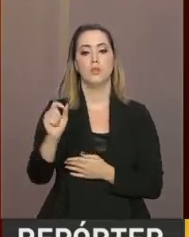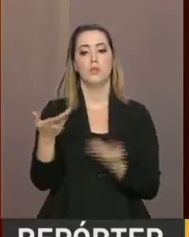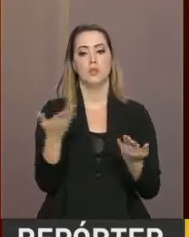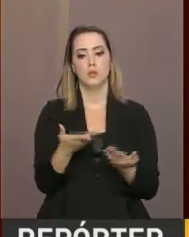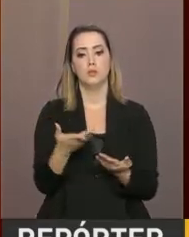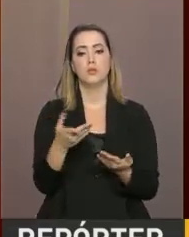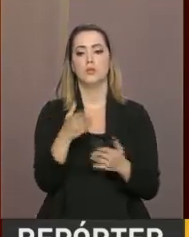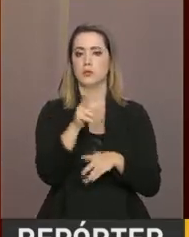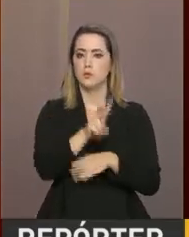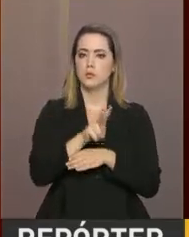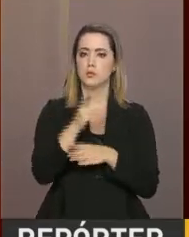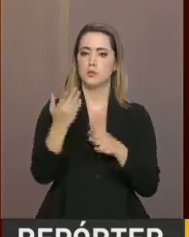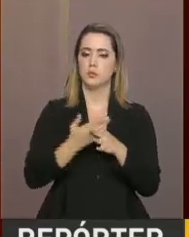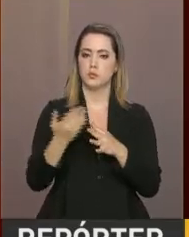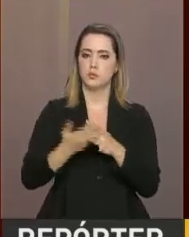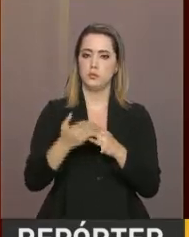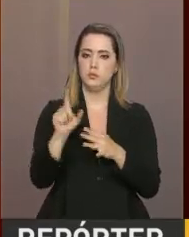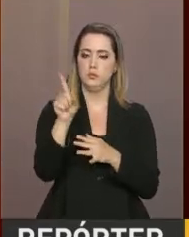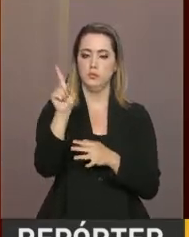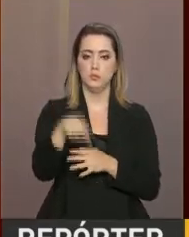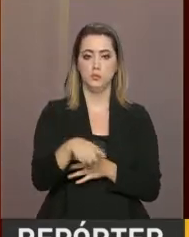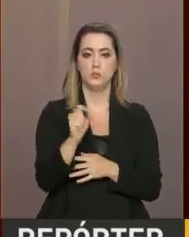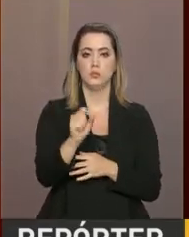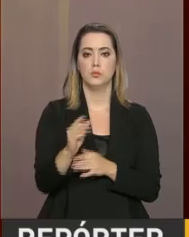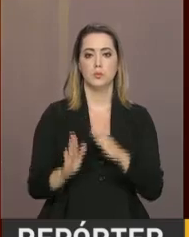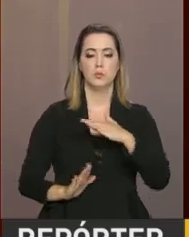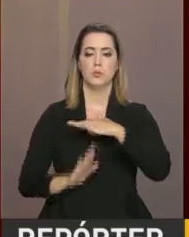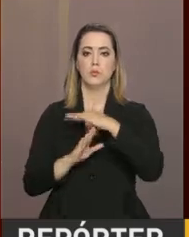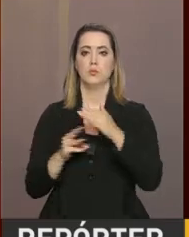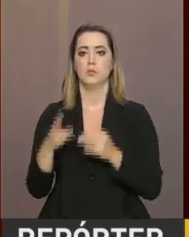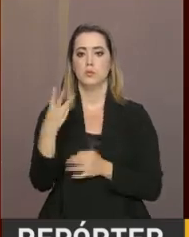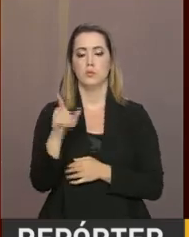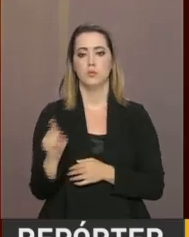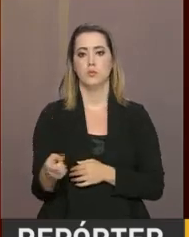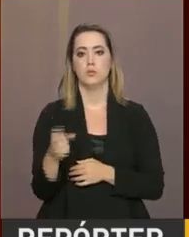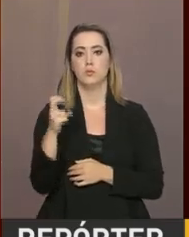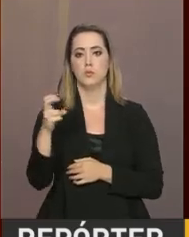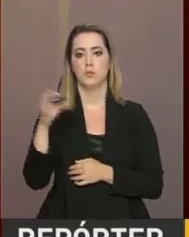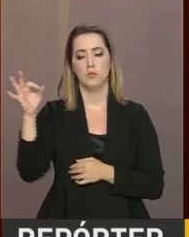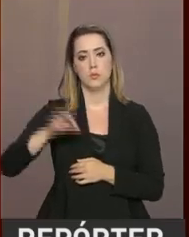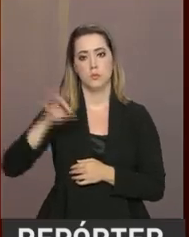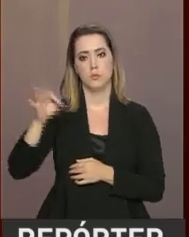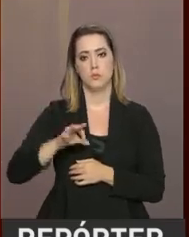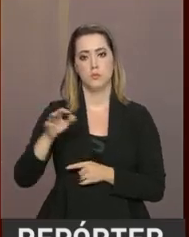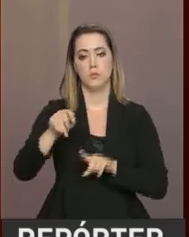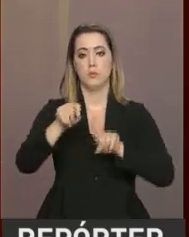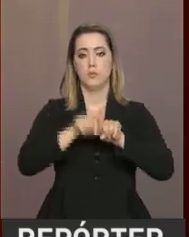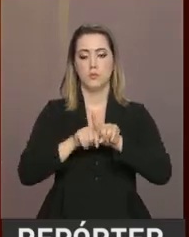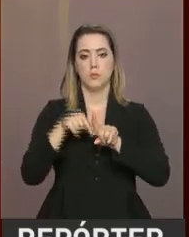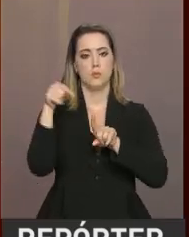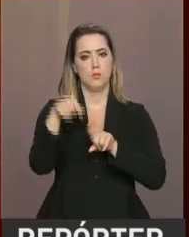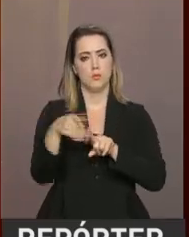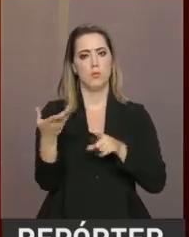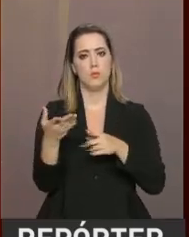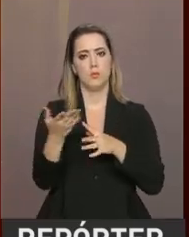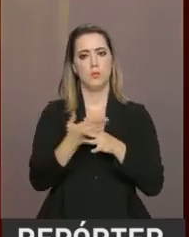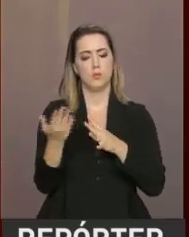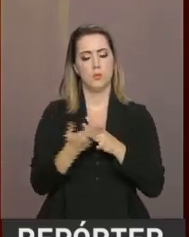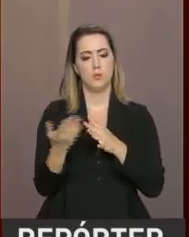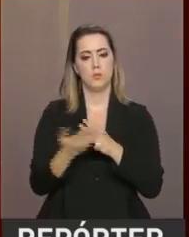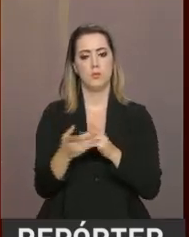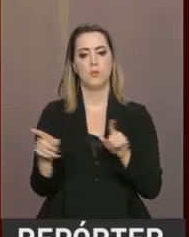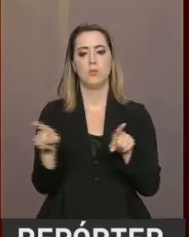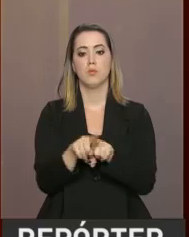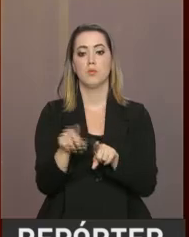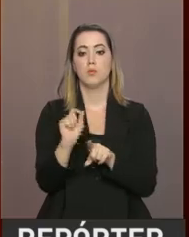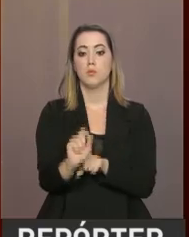nesse tipo de financiamento no caso foi aprovado um limite de 3,5 ao mês para esse tipo de de de de operação de crédito e